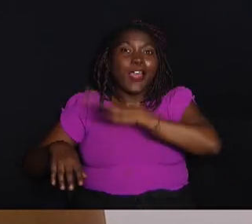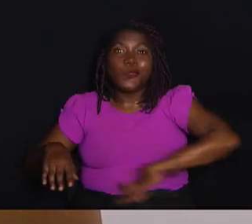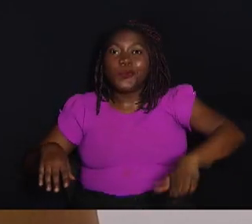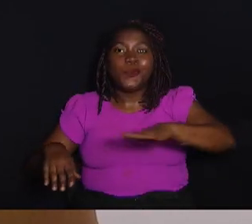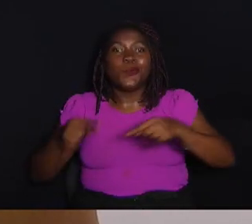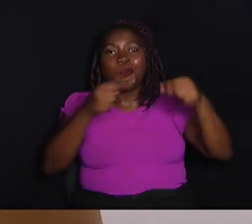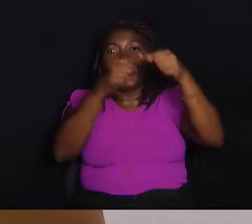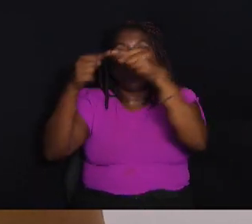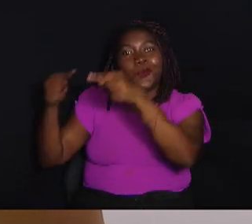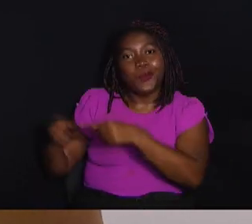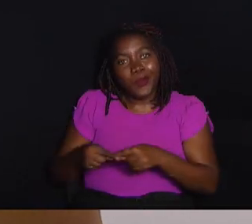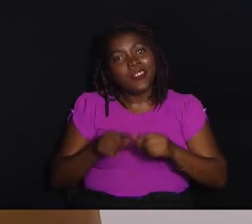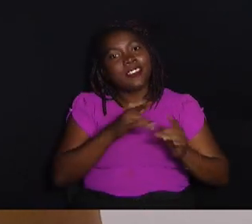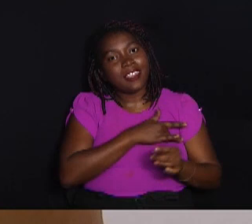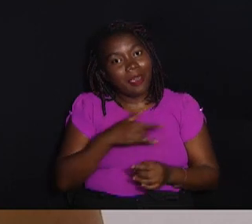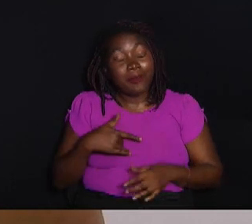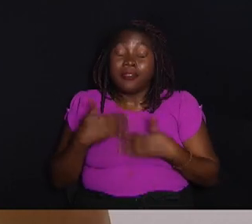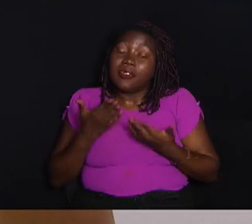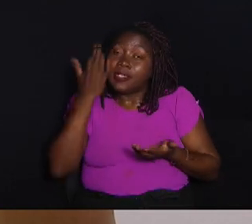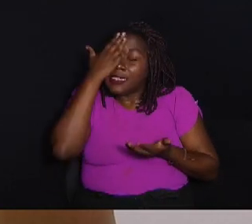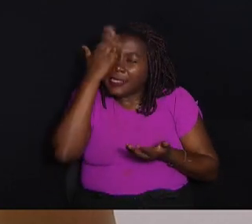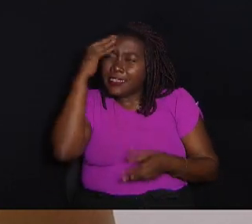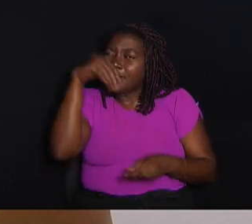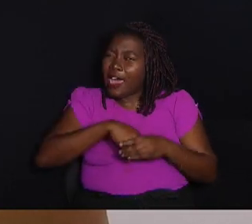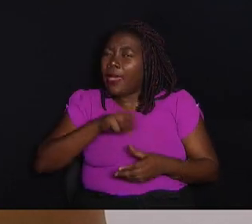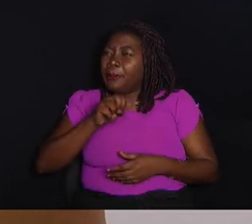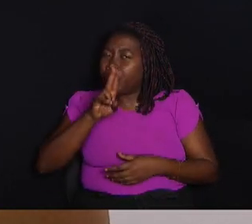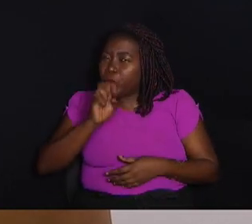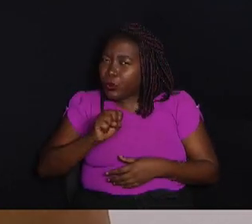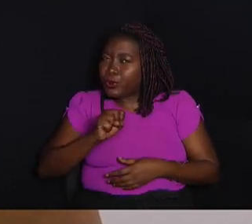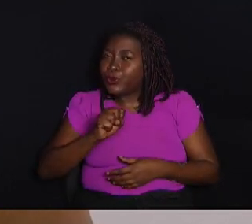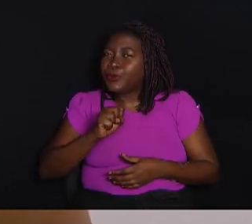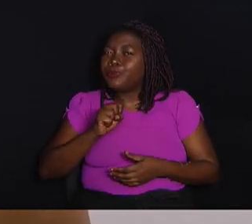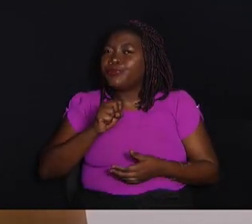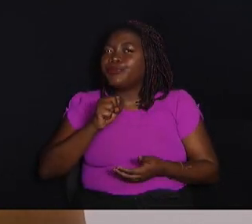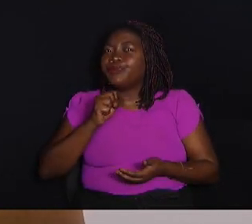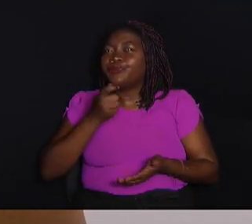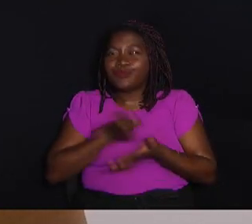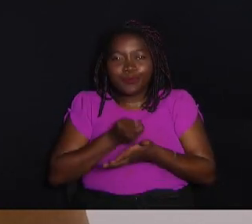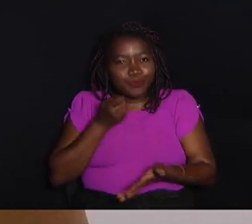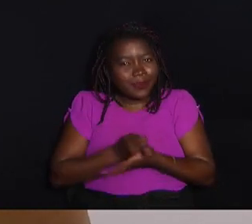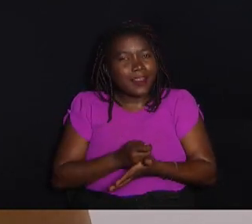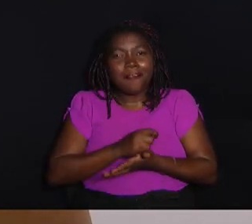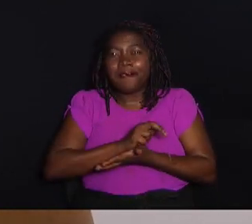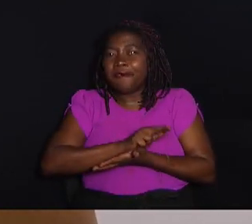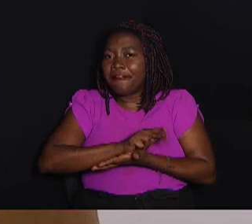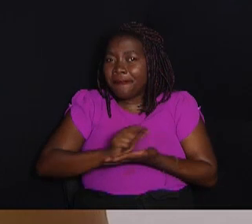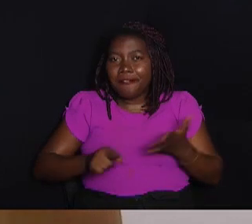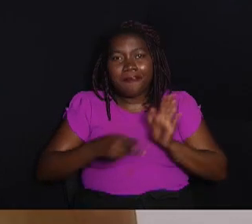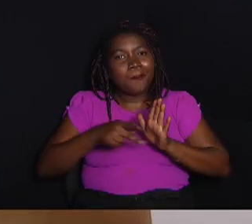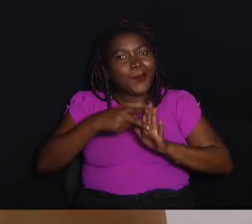saúde né então a gente sabe que no SUS nós precisamos ter vários projetos de Formação projetos